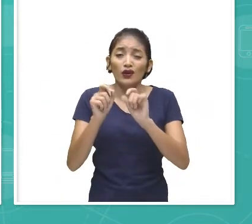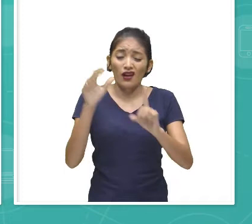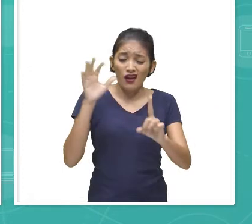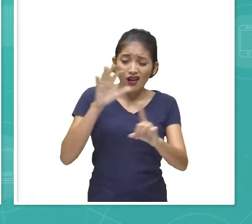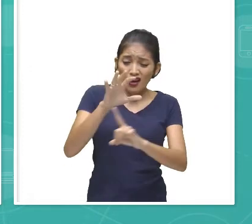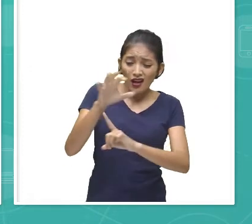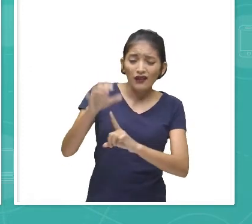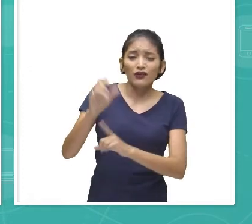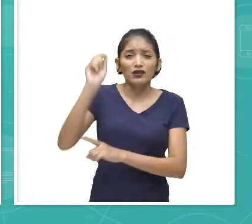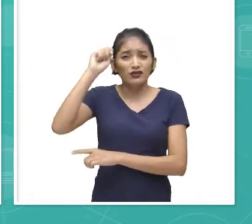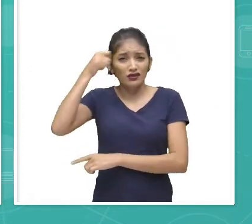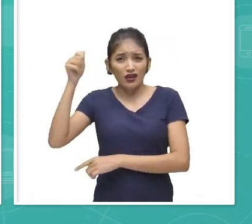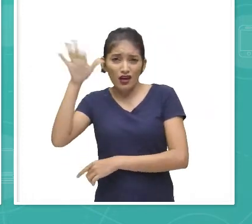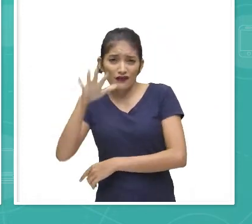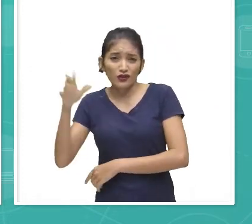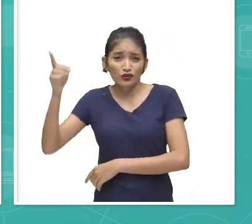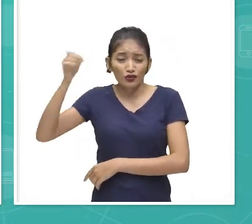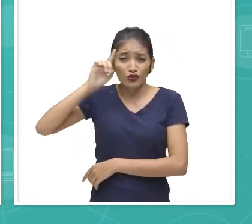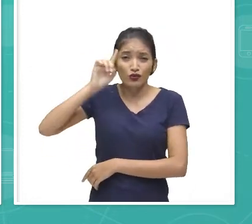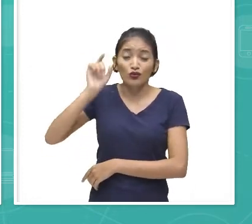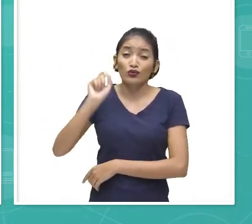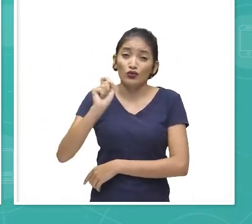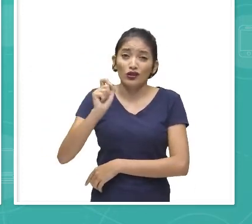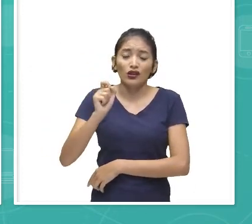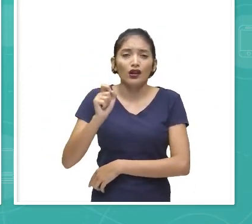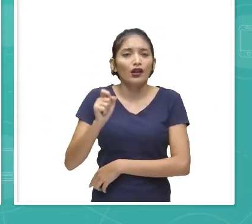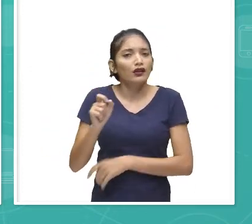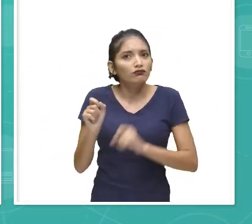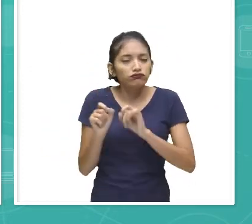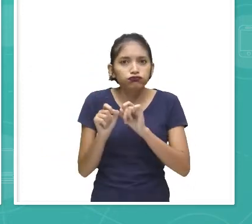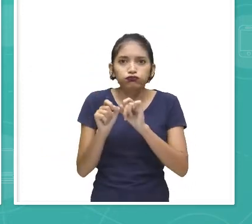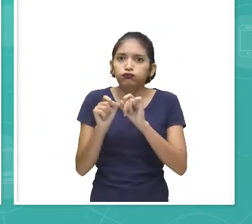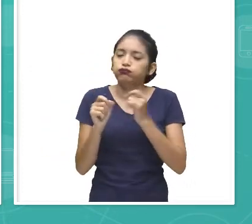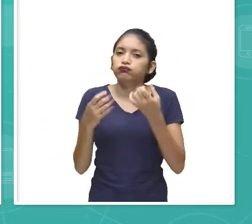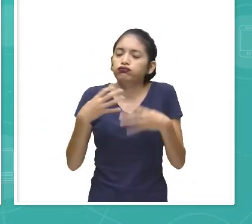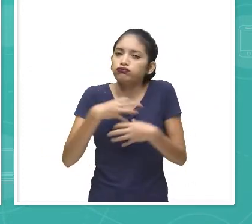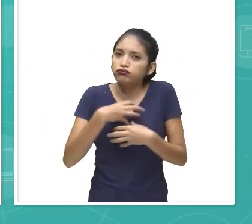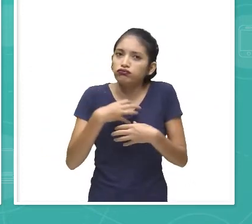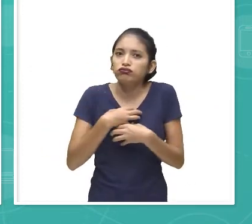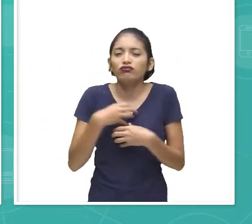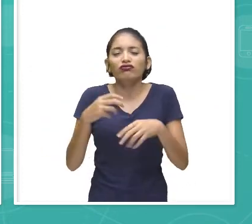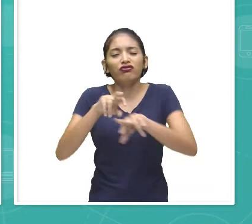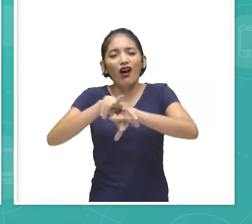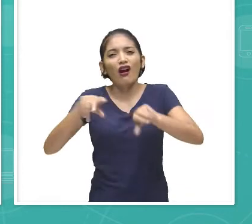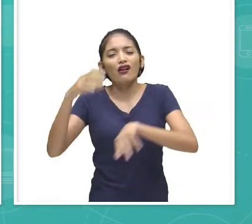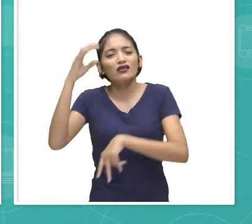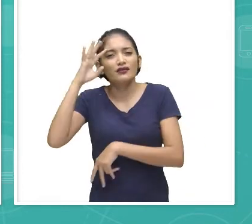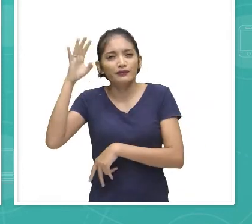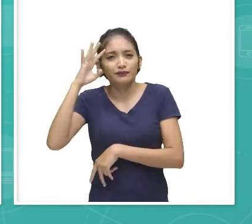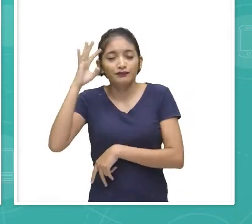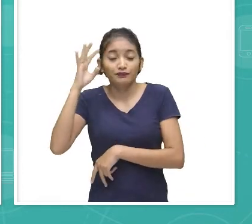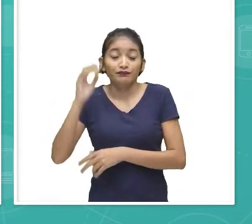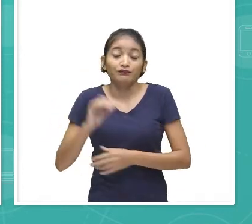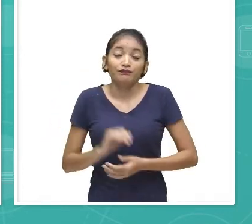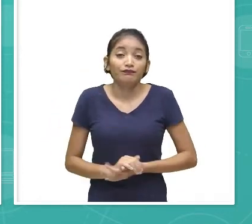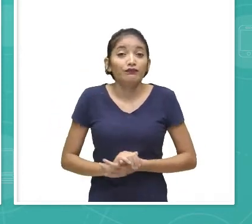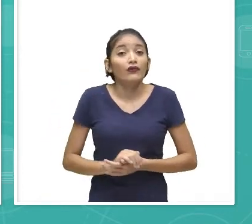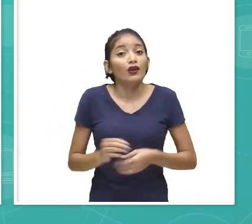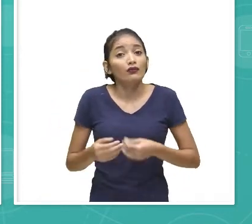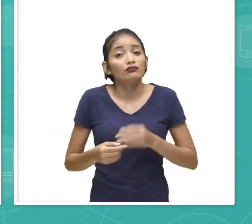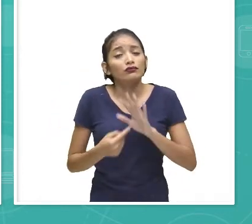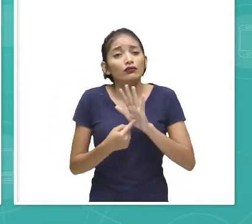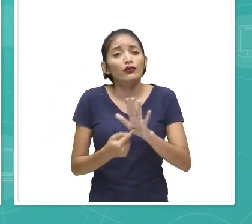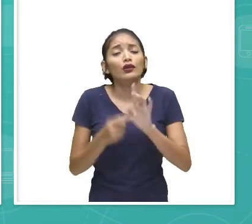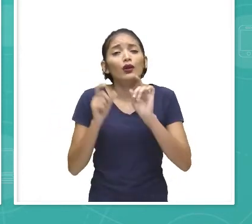nosso cotidiano, é claro que isso vai despertar inúmeras reflexões. Uma outra reflexão que eu quero trazer para vocês é